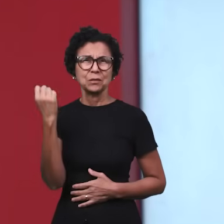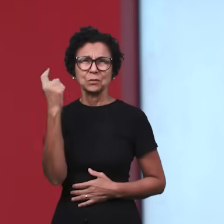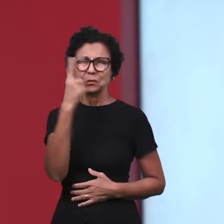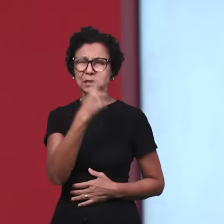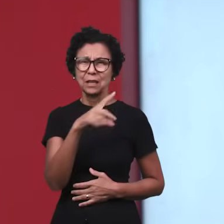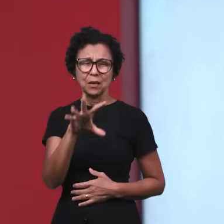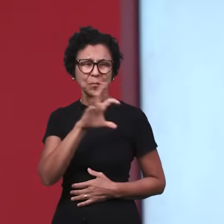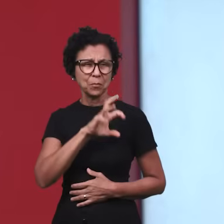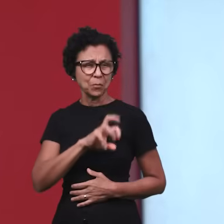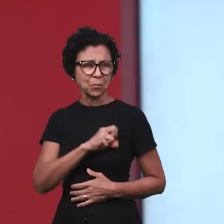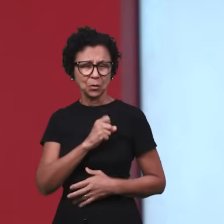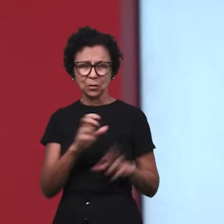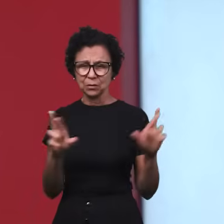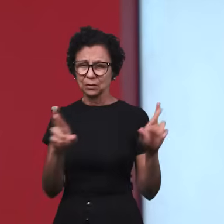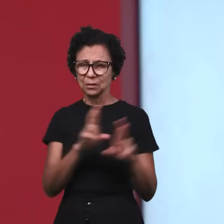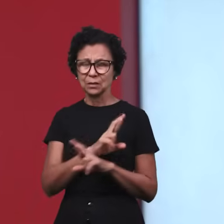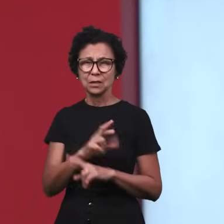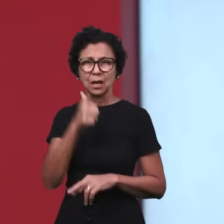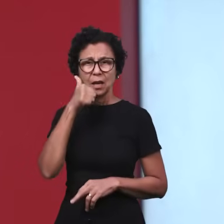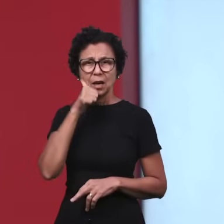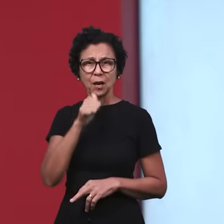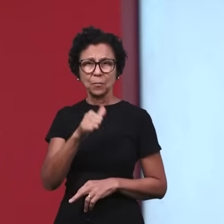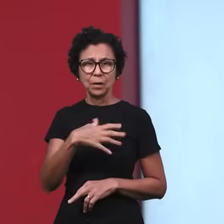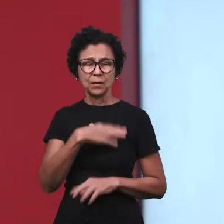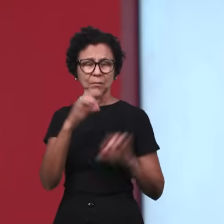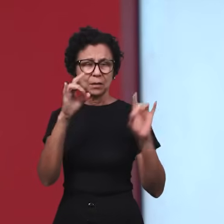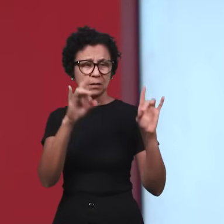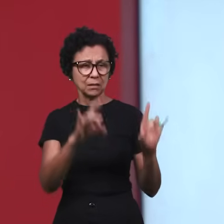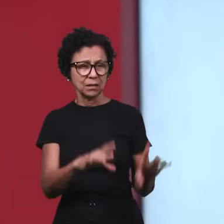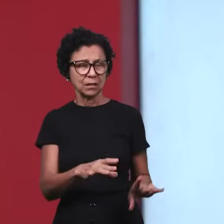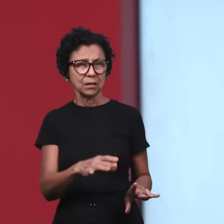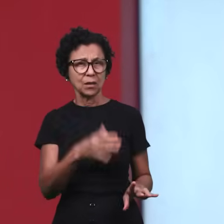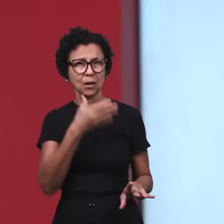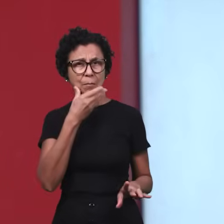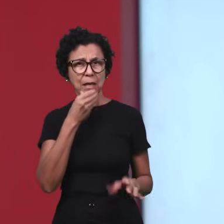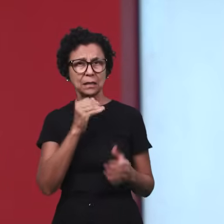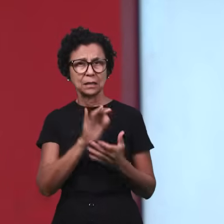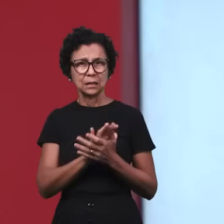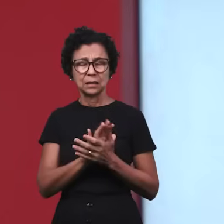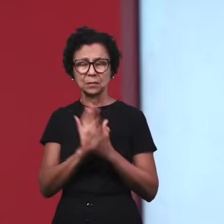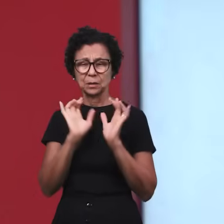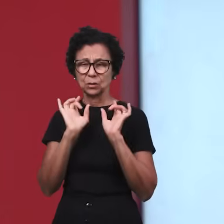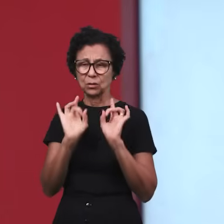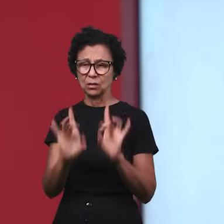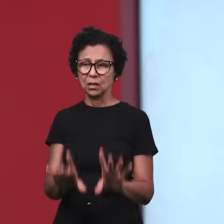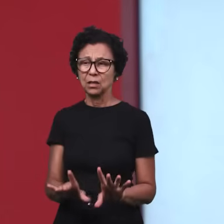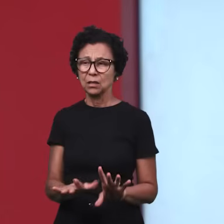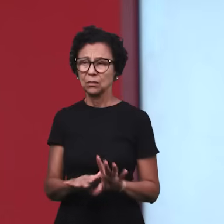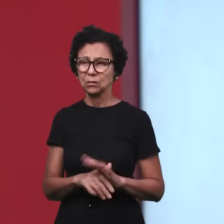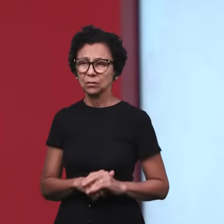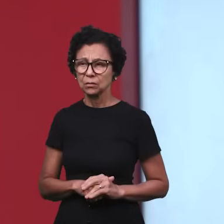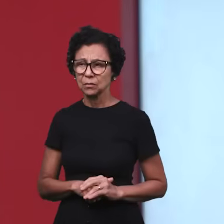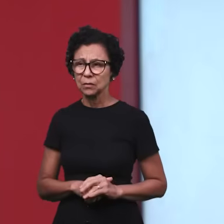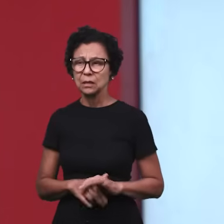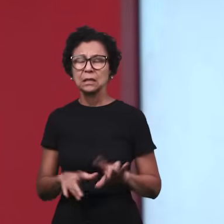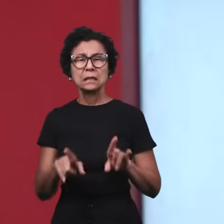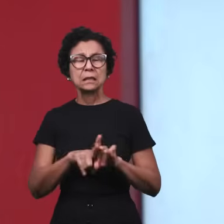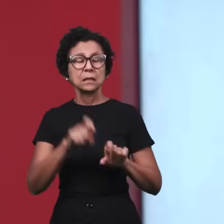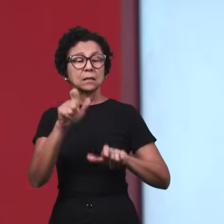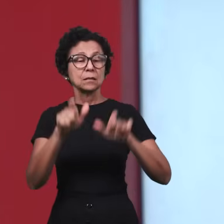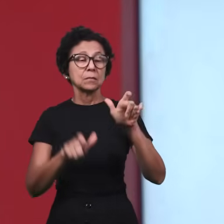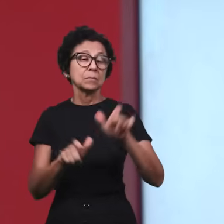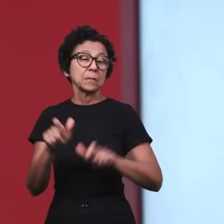relação afetiva, mães abandonando os filhos, esposo abandonando o lar. Ao mesmo tempo, também o amor entre